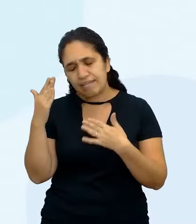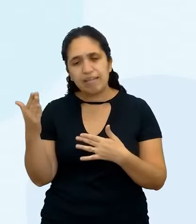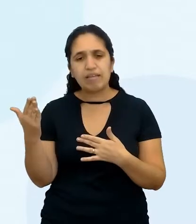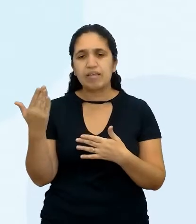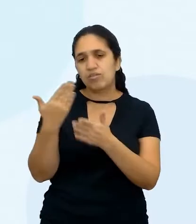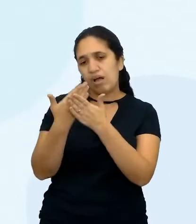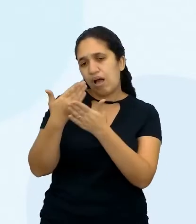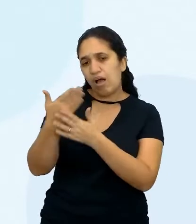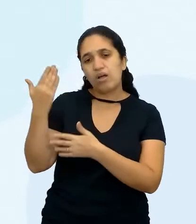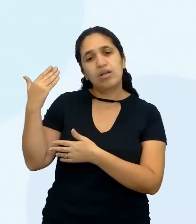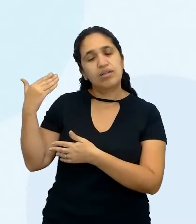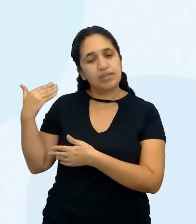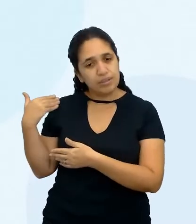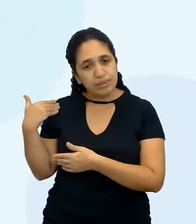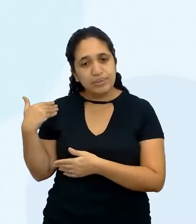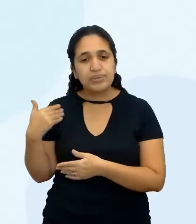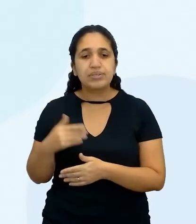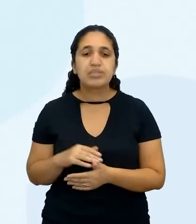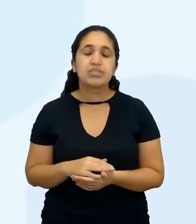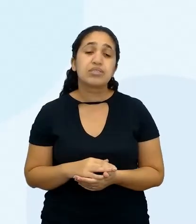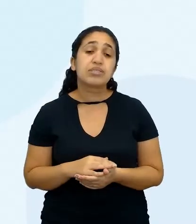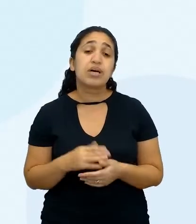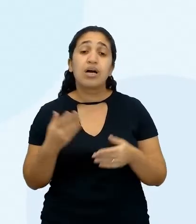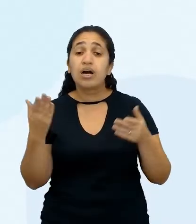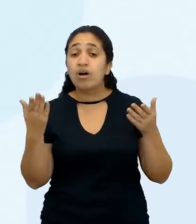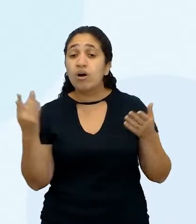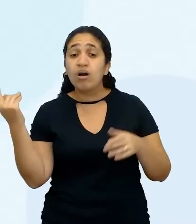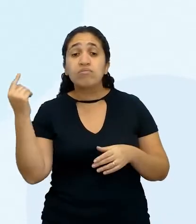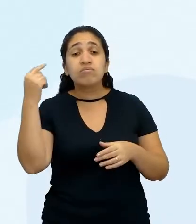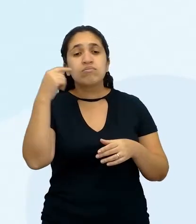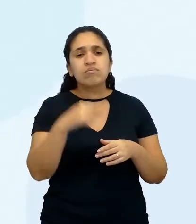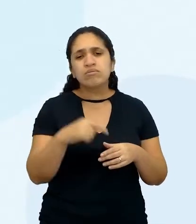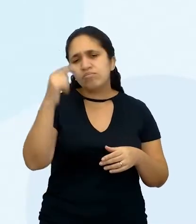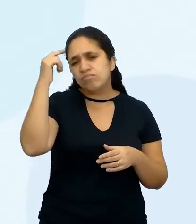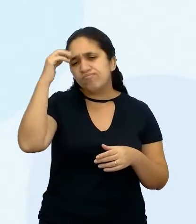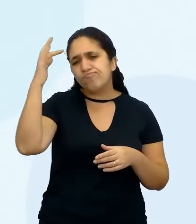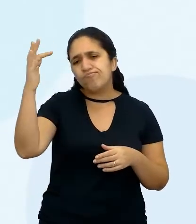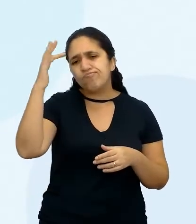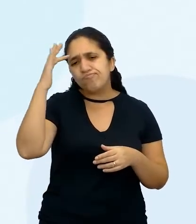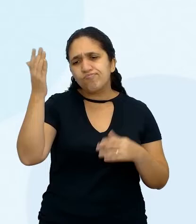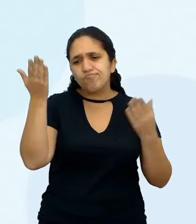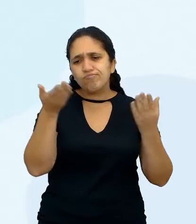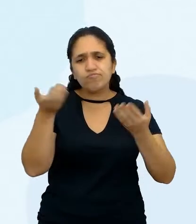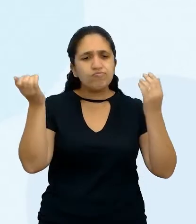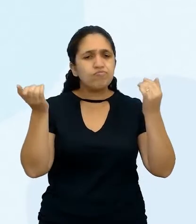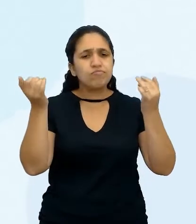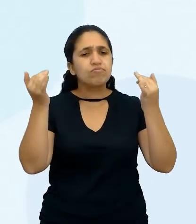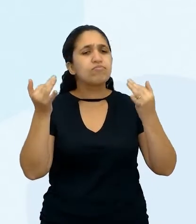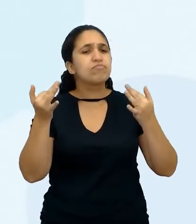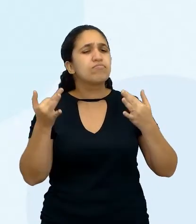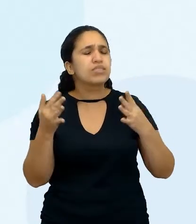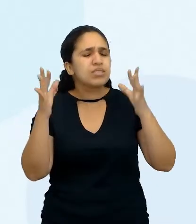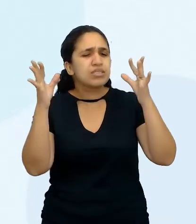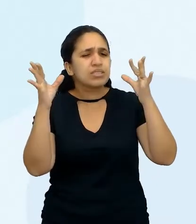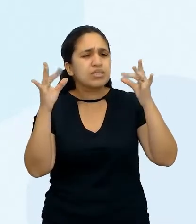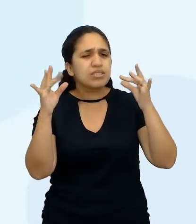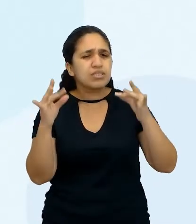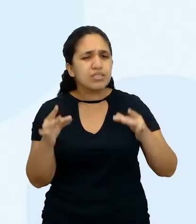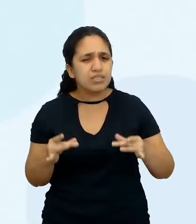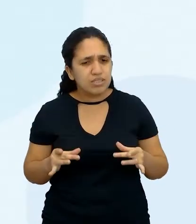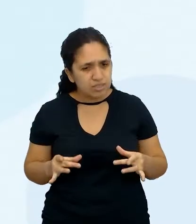aulas anteriores, e nós então estamos retomando essas ideias, vamos explicá-las um pouco mais